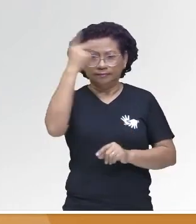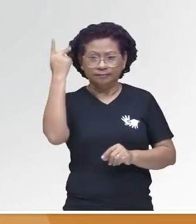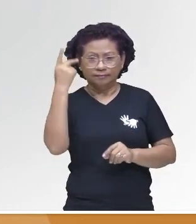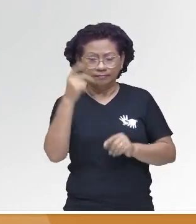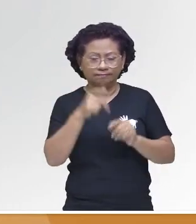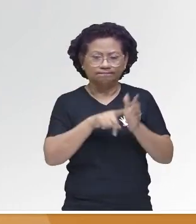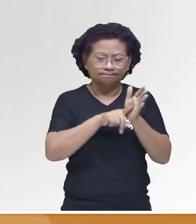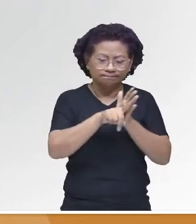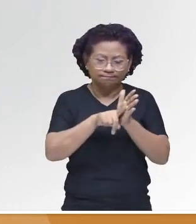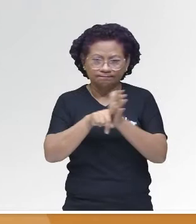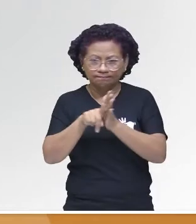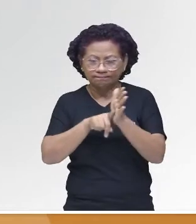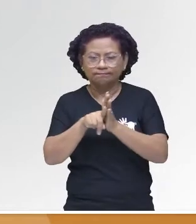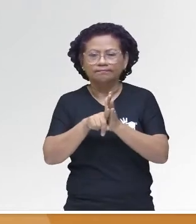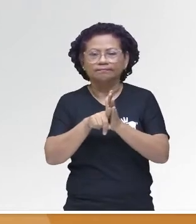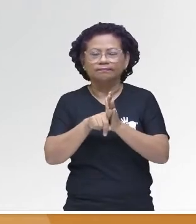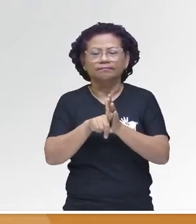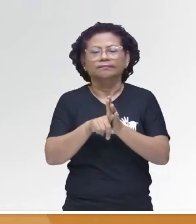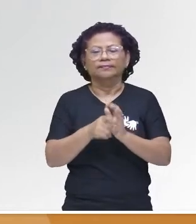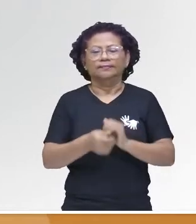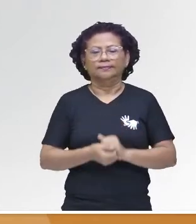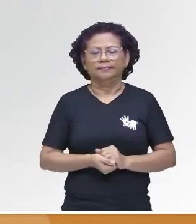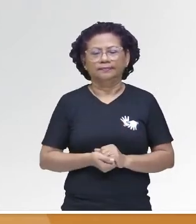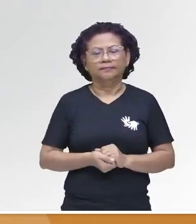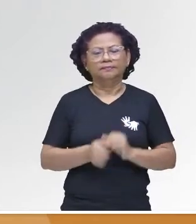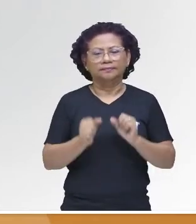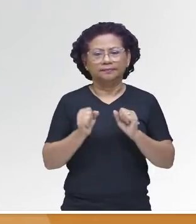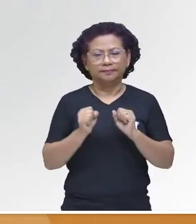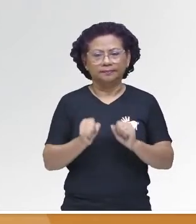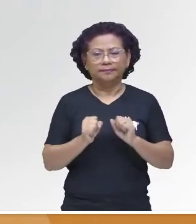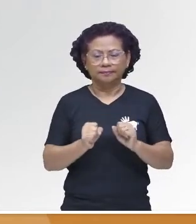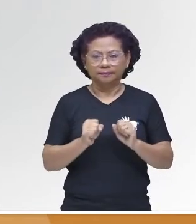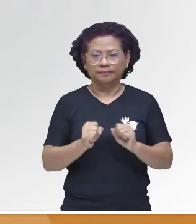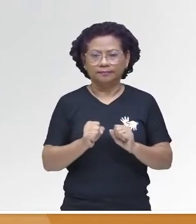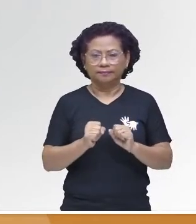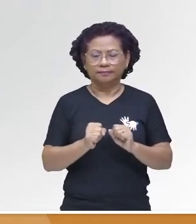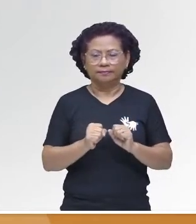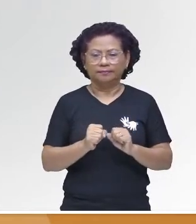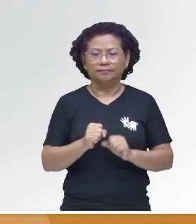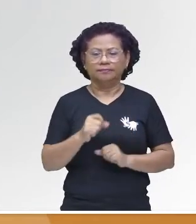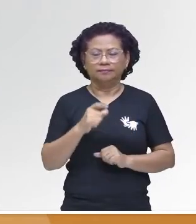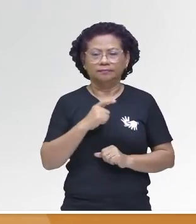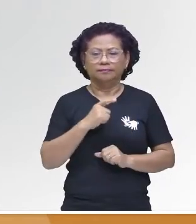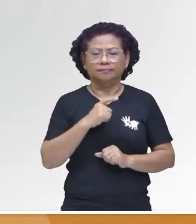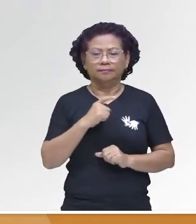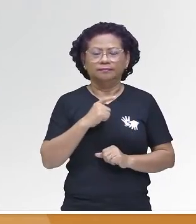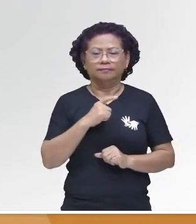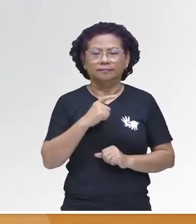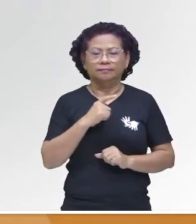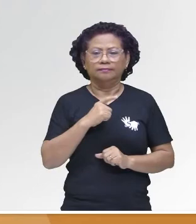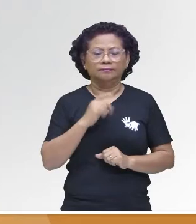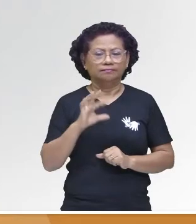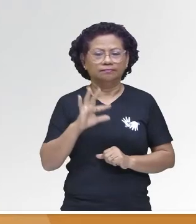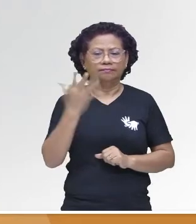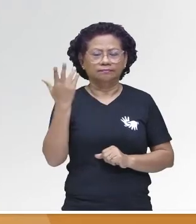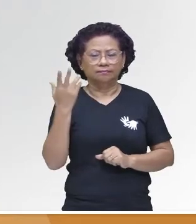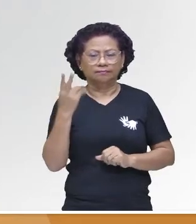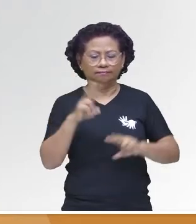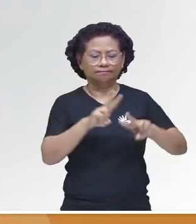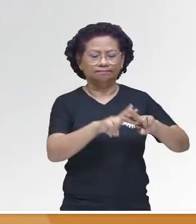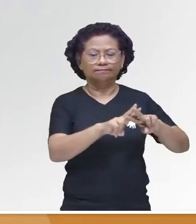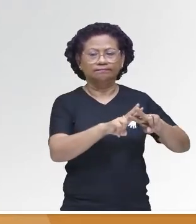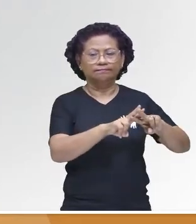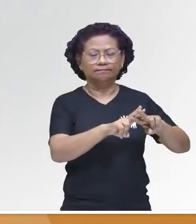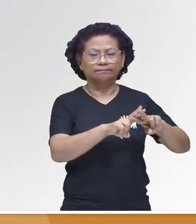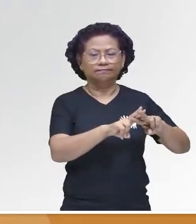crime responda, ou seja, ele faça toda a sua defesa em liberdade. Tá? Isso aí chama habeas corpus. E os